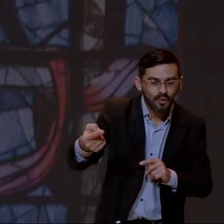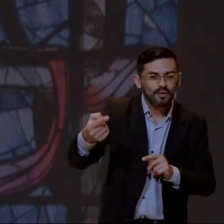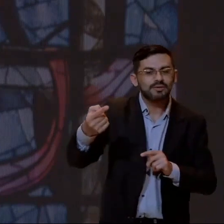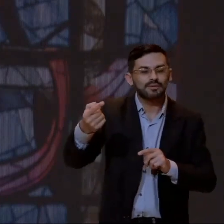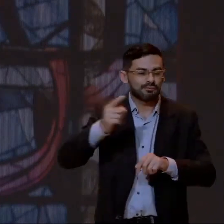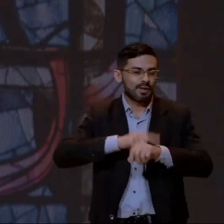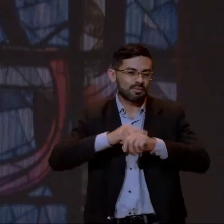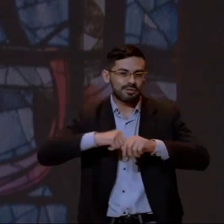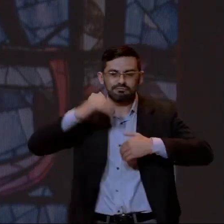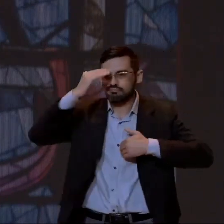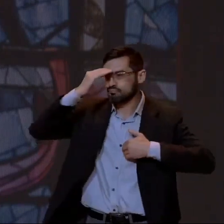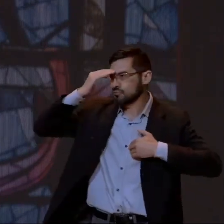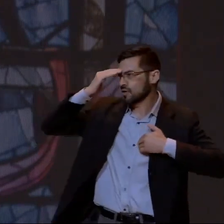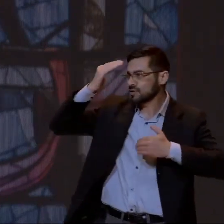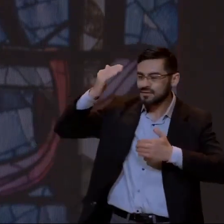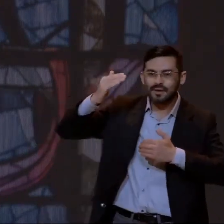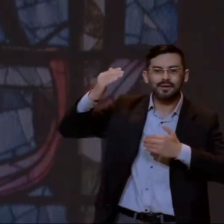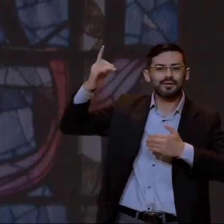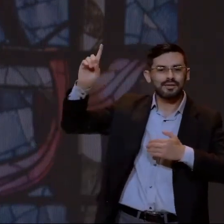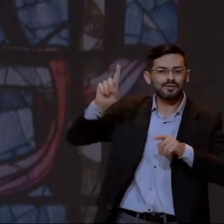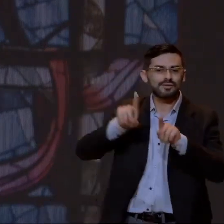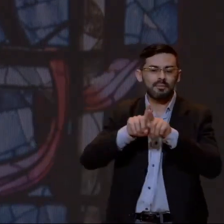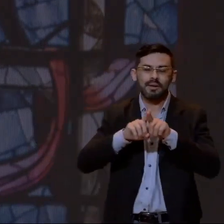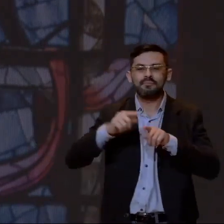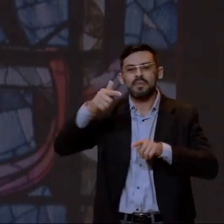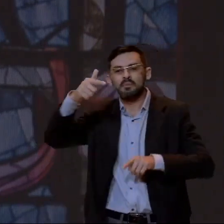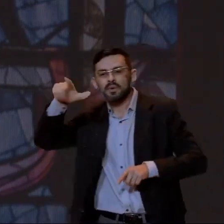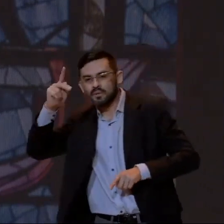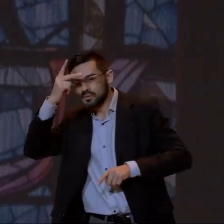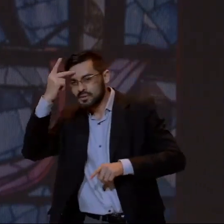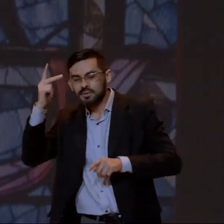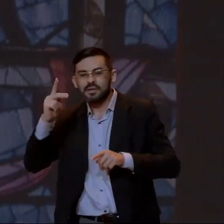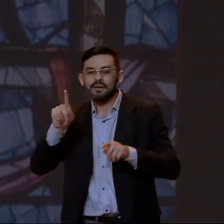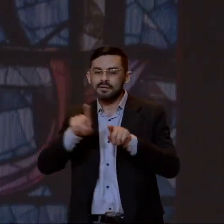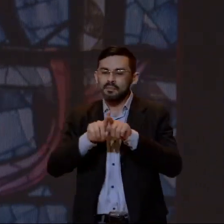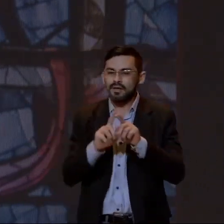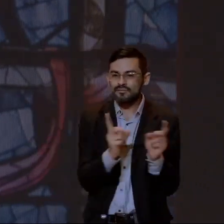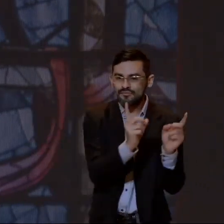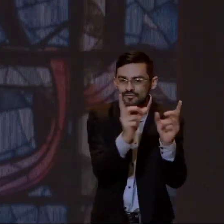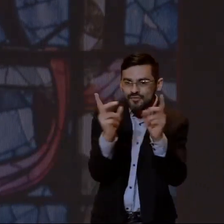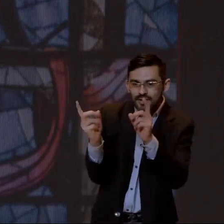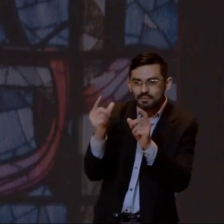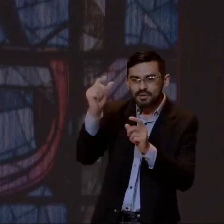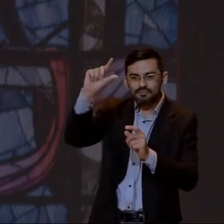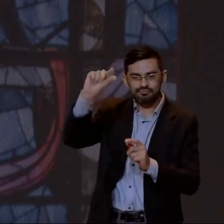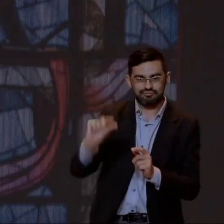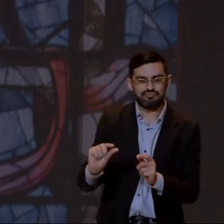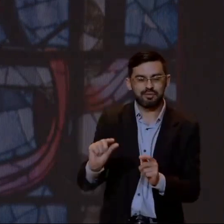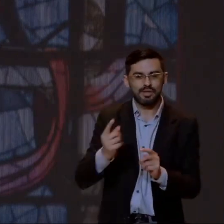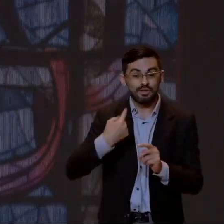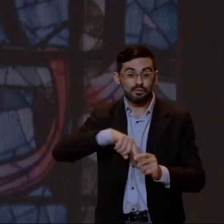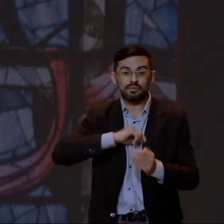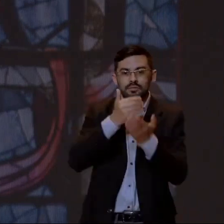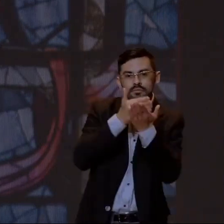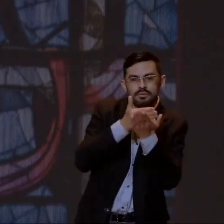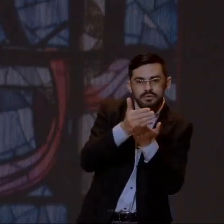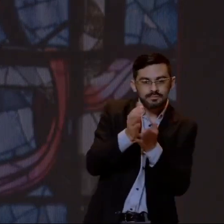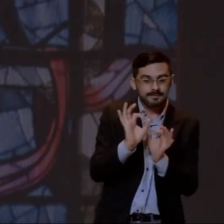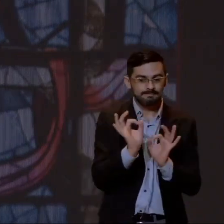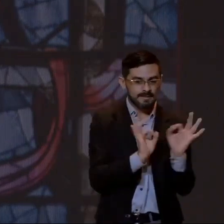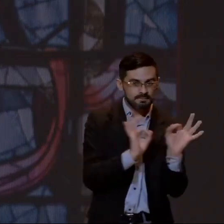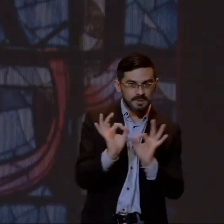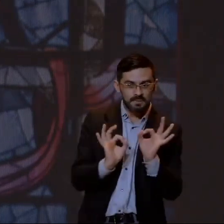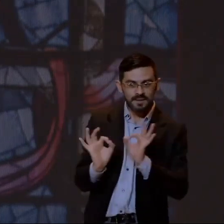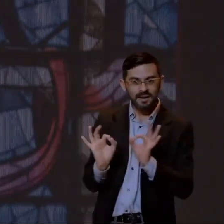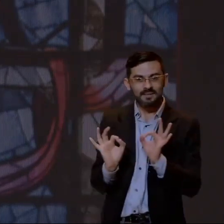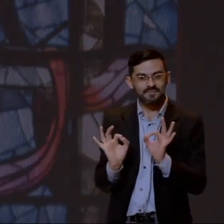de graças ali, ou para alguns, né, o comércio, a Black Friday também, né? A gente começa a se